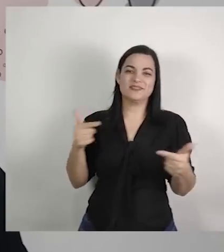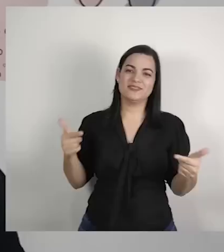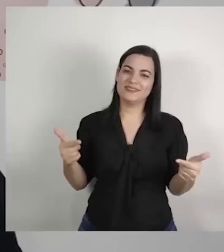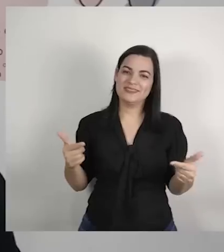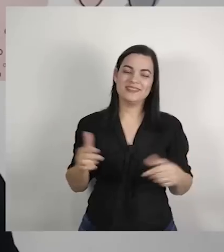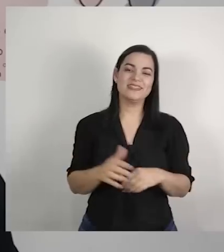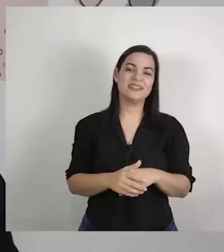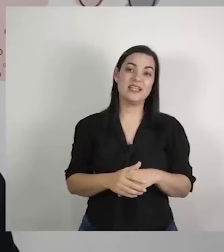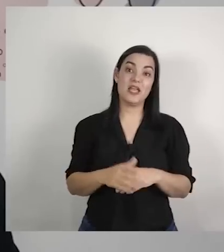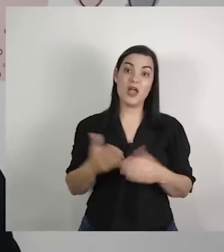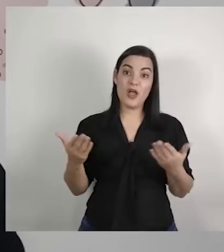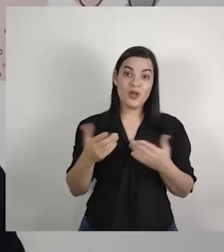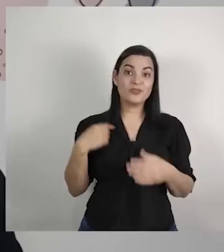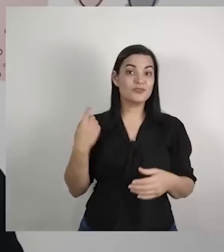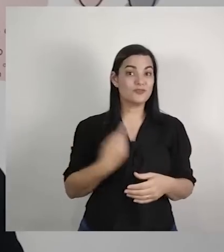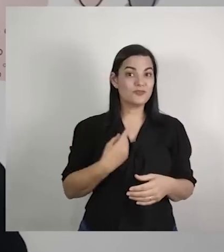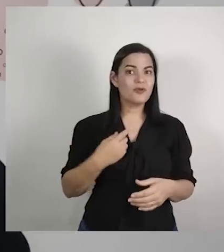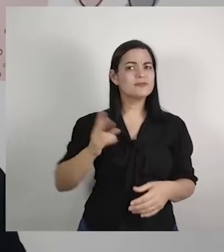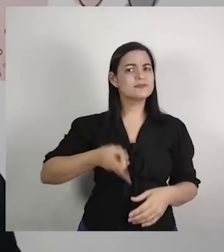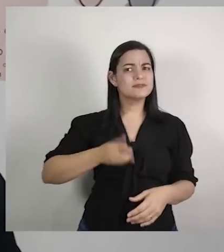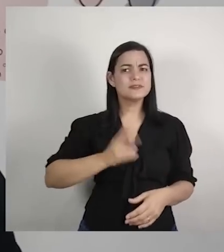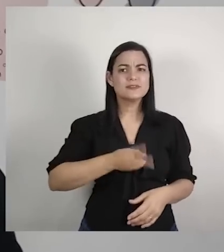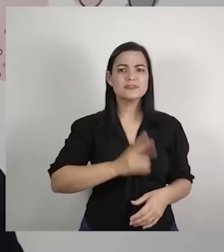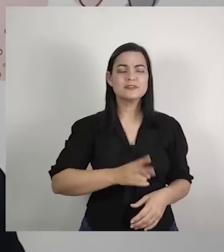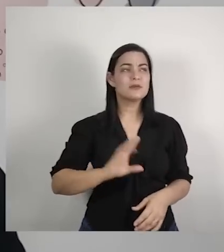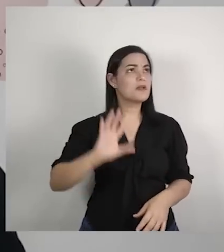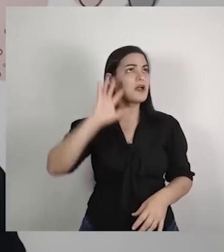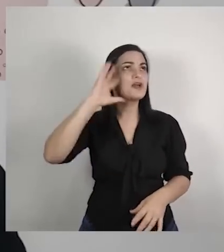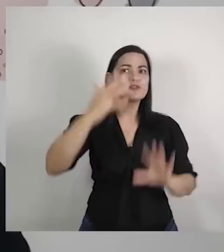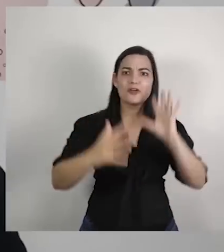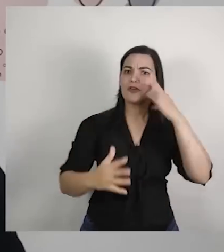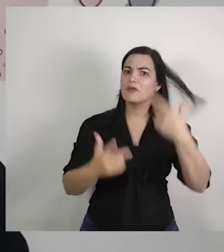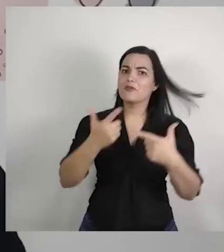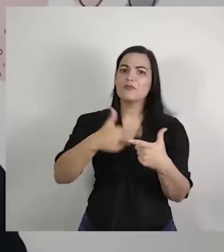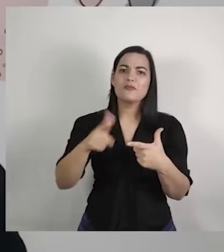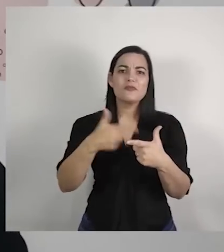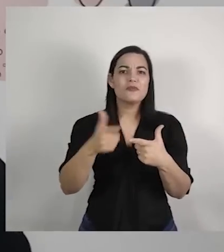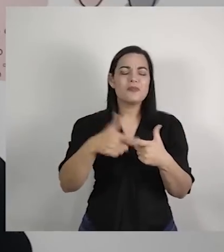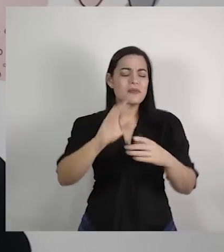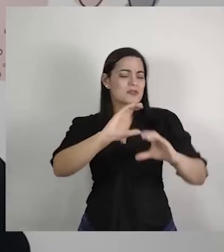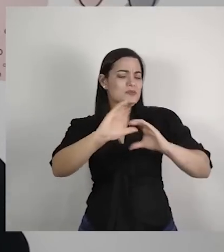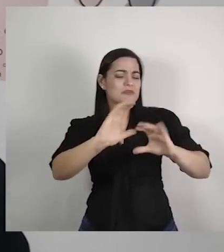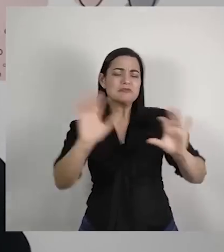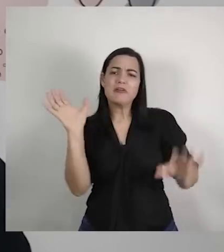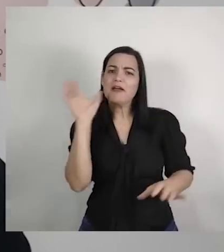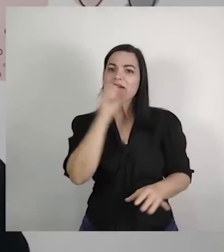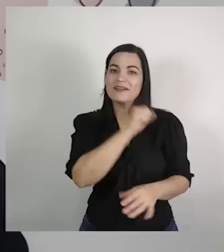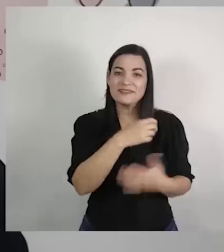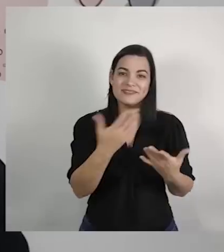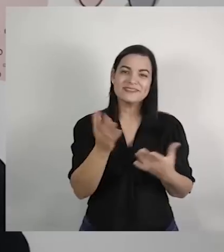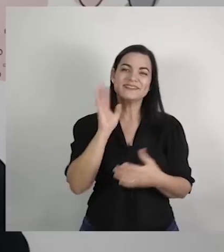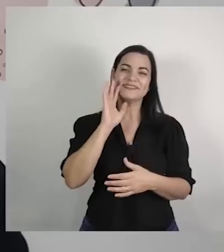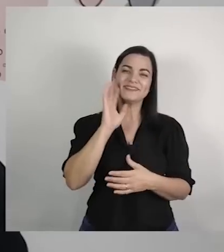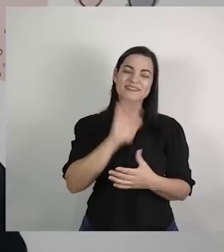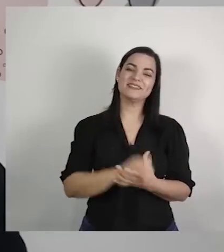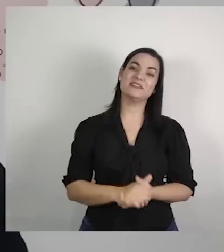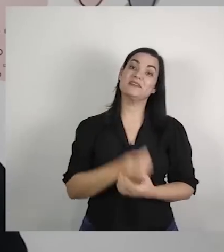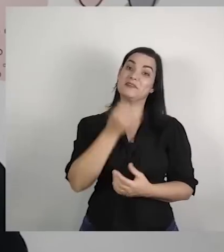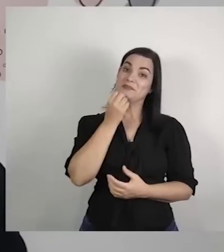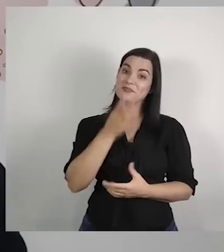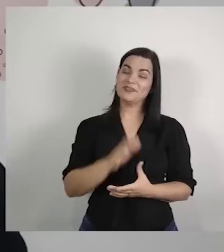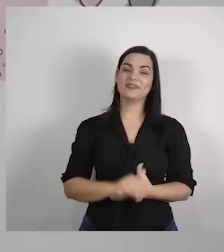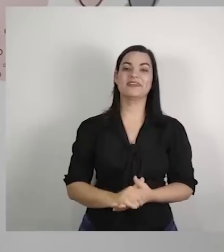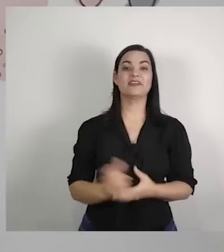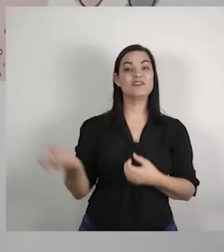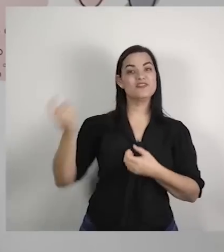hoje. Na maioria dos dias, a gente consegue resolver facilmente esse processo de comunicação. Olha só